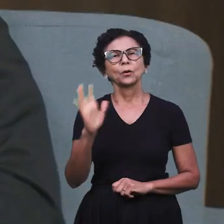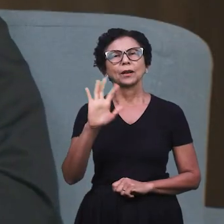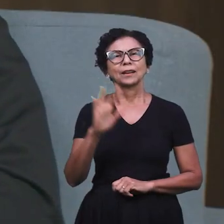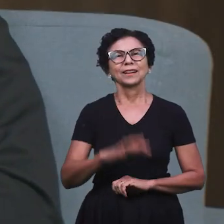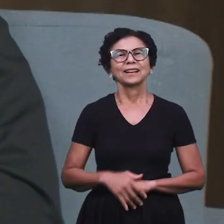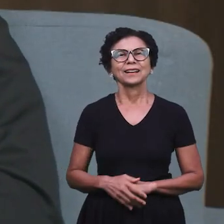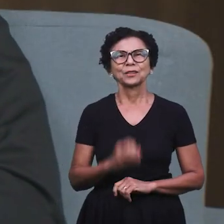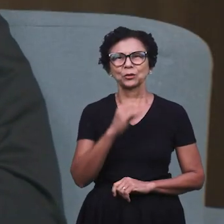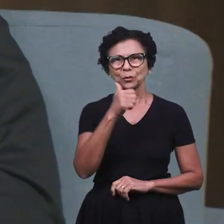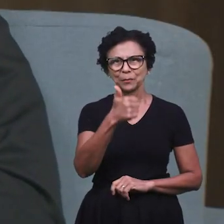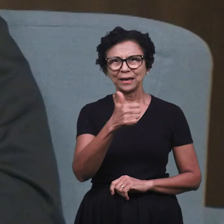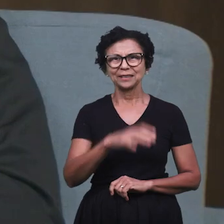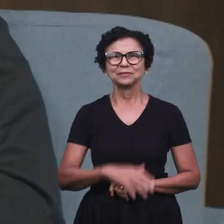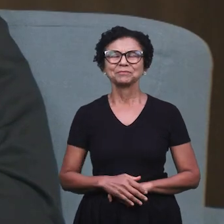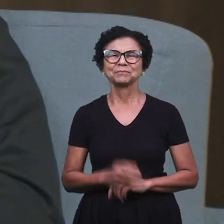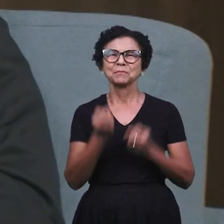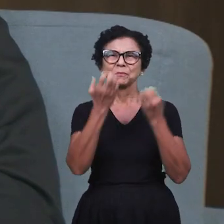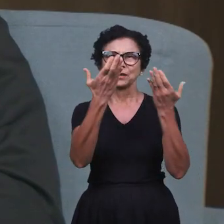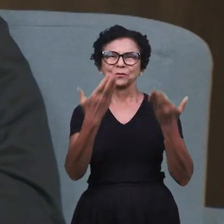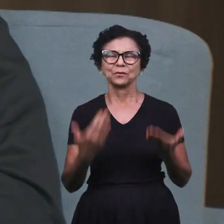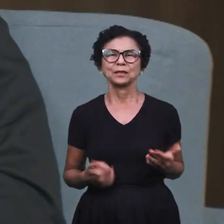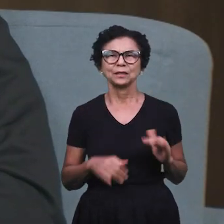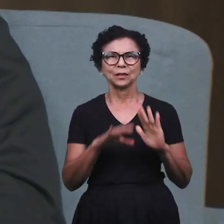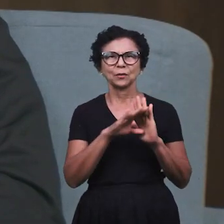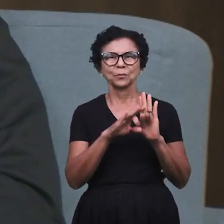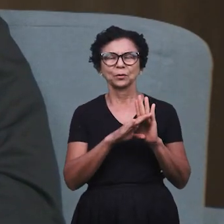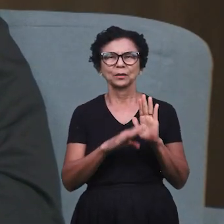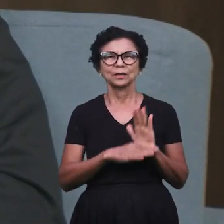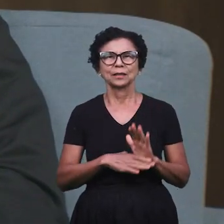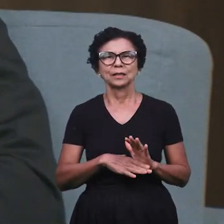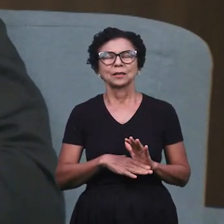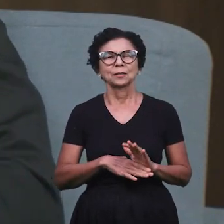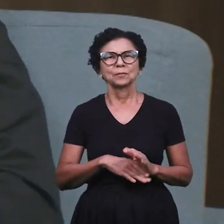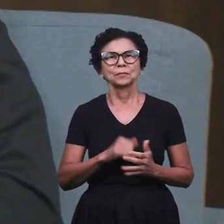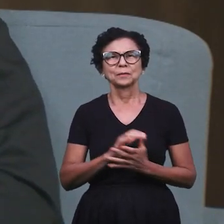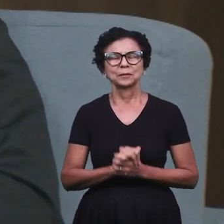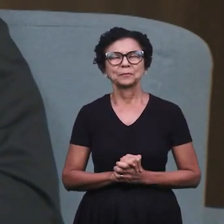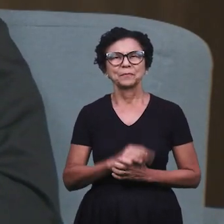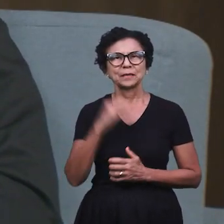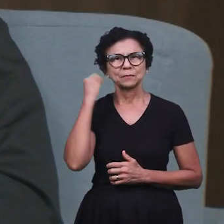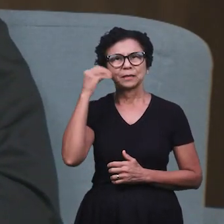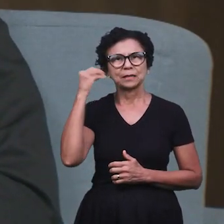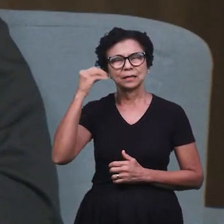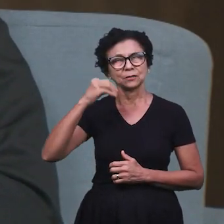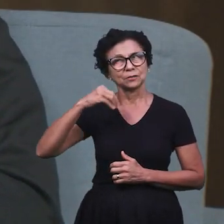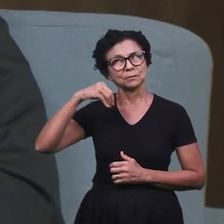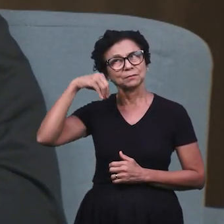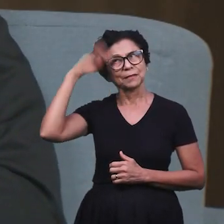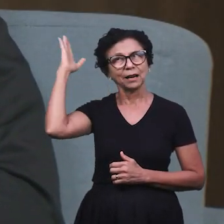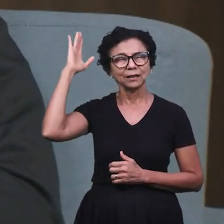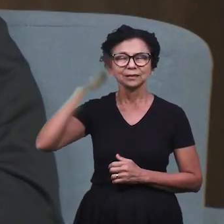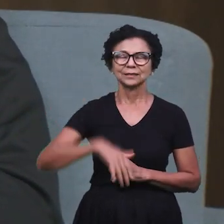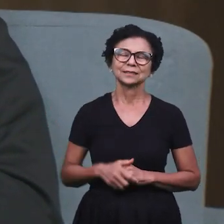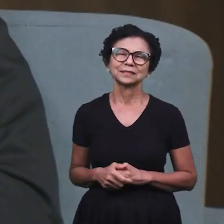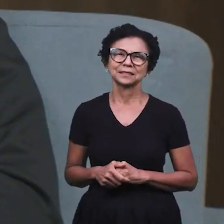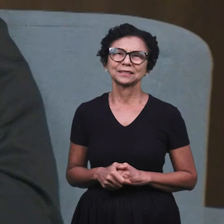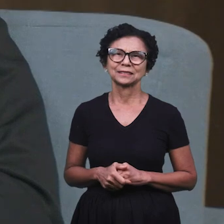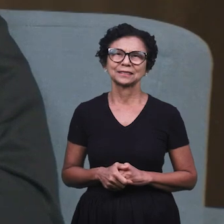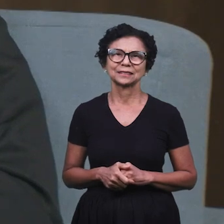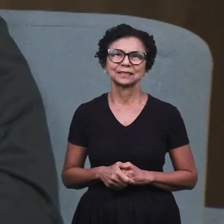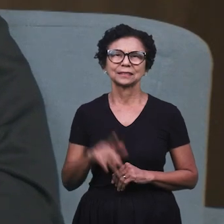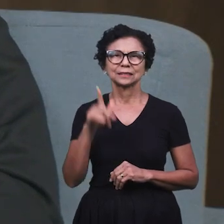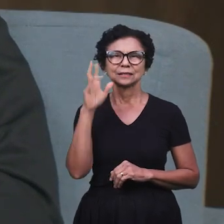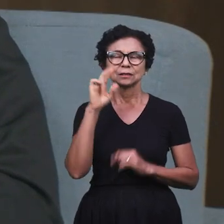Olá, como vai? Seja muito bem-vindo ao programa Mais Sábios, a paz do Senhor Jesus. Aqui no nosso